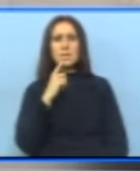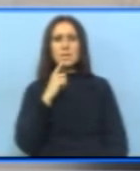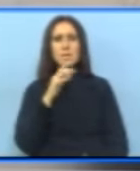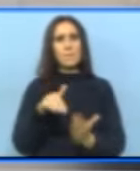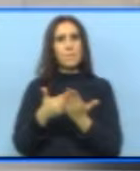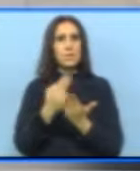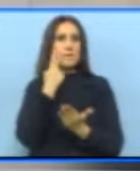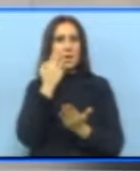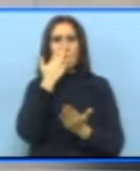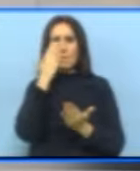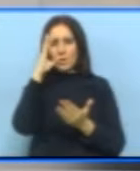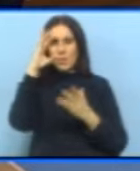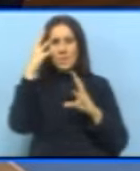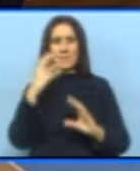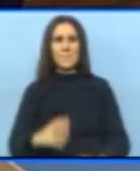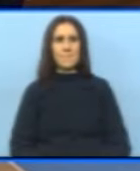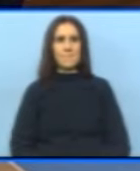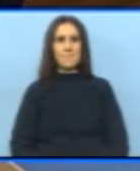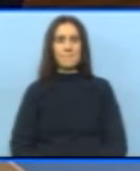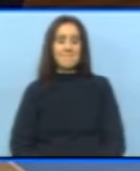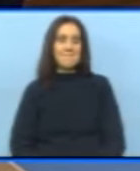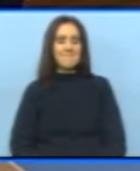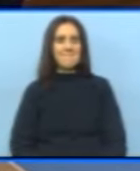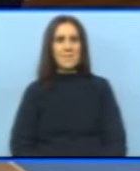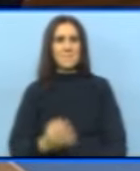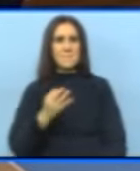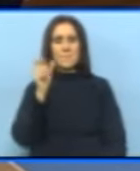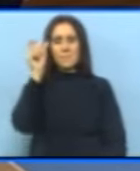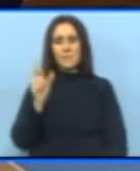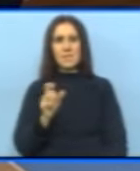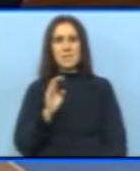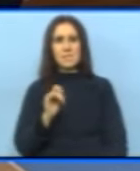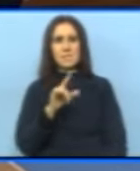Pois, São Paulo, quando diz aqui, se alguém entre